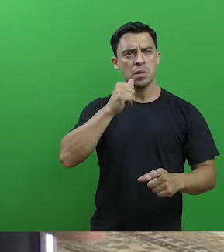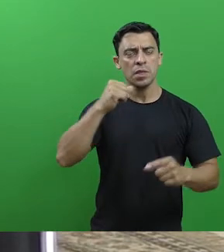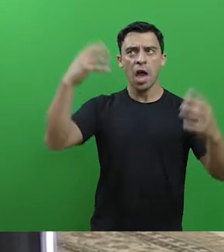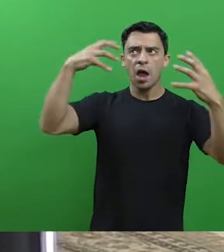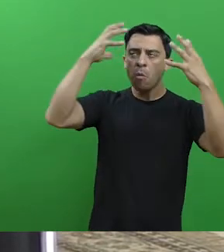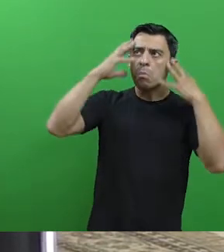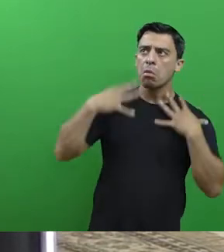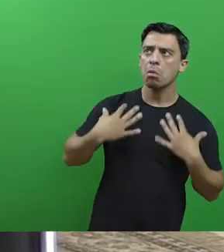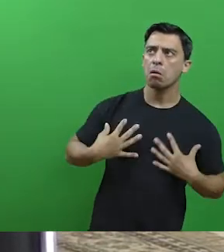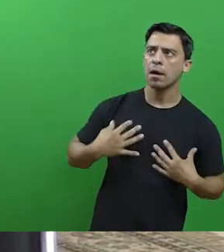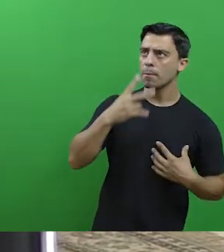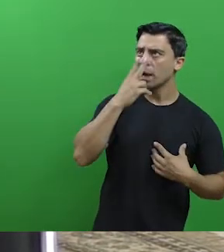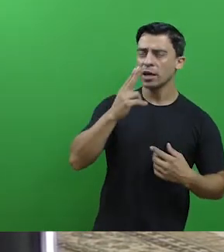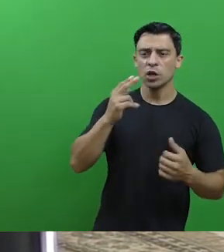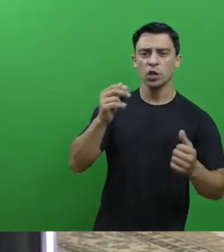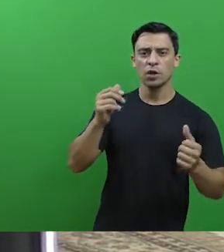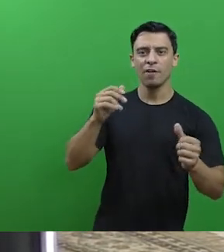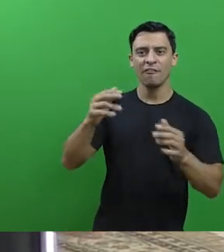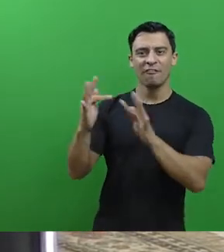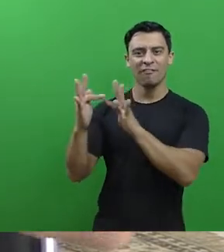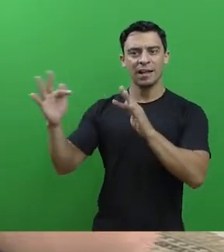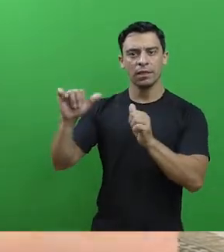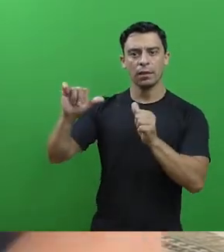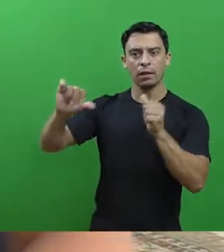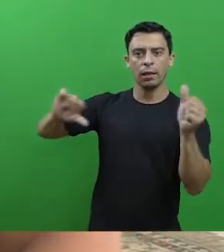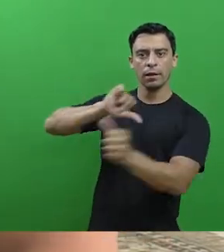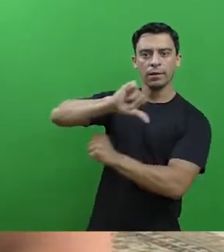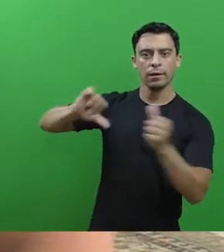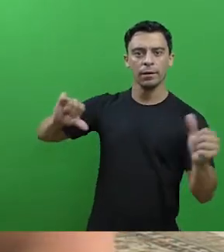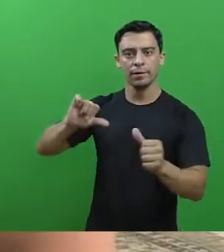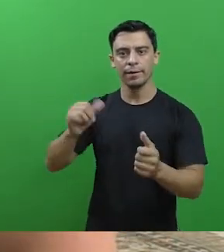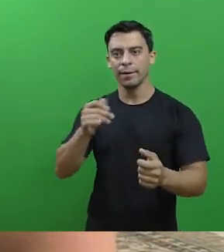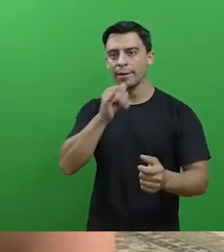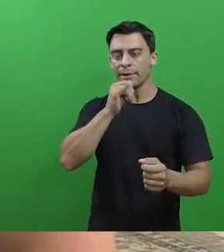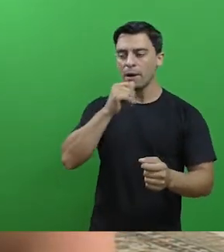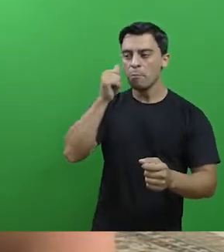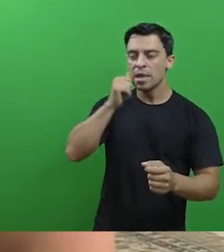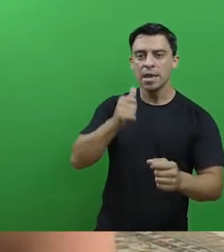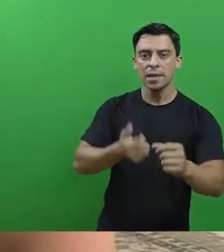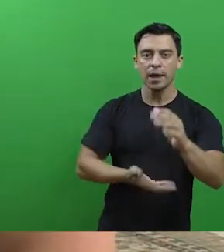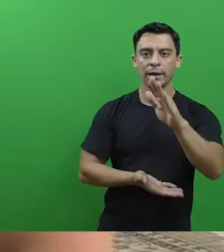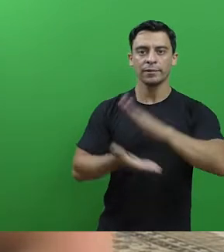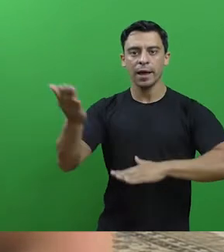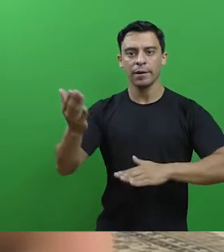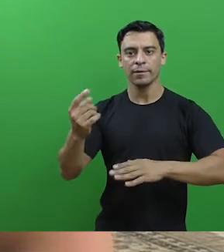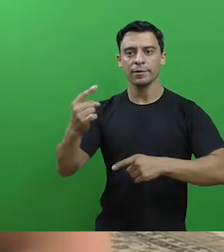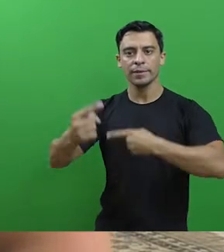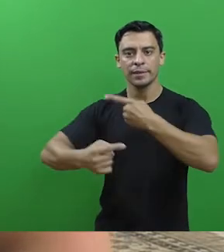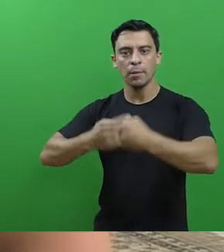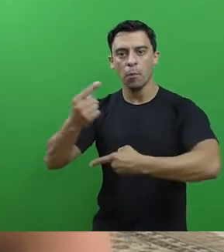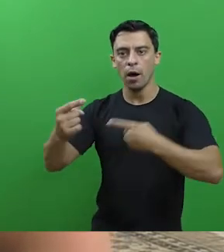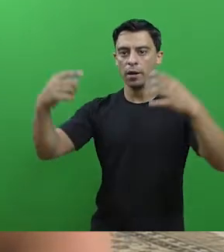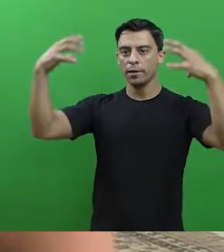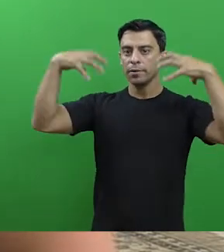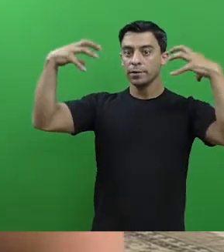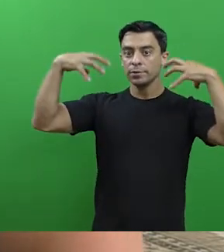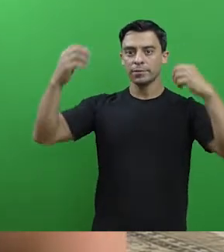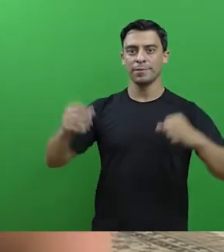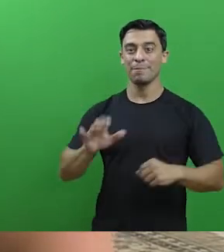Menina saiu depois chuva. Só que em português não, a menina saiu depois da